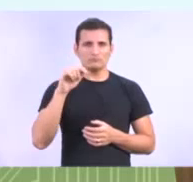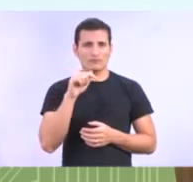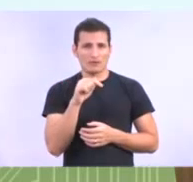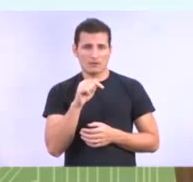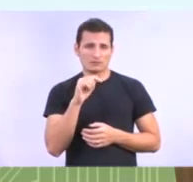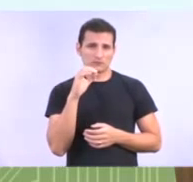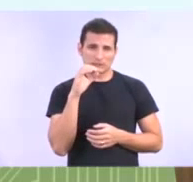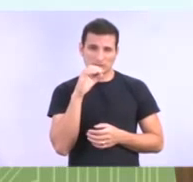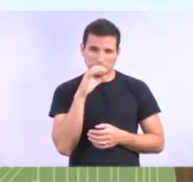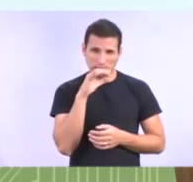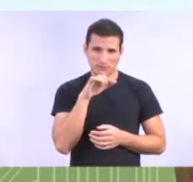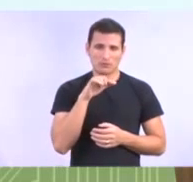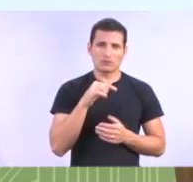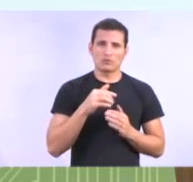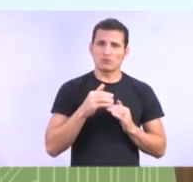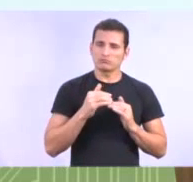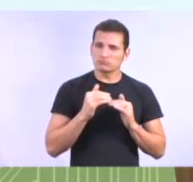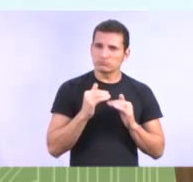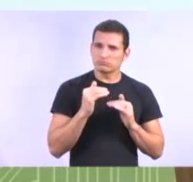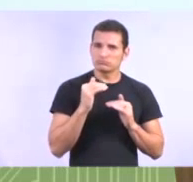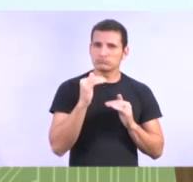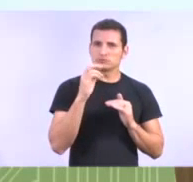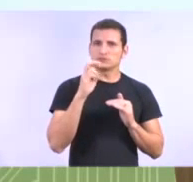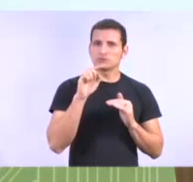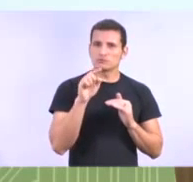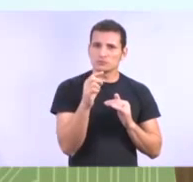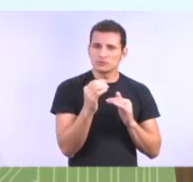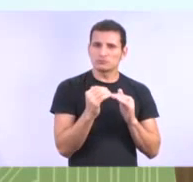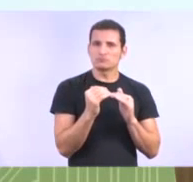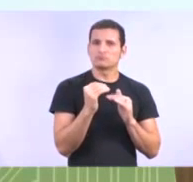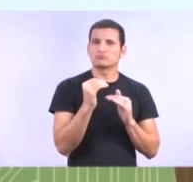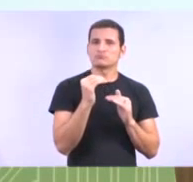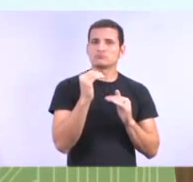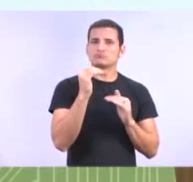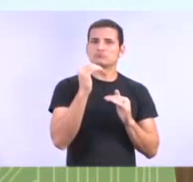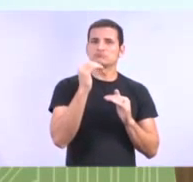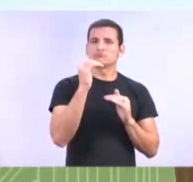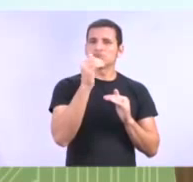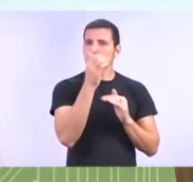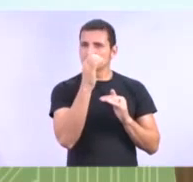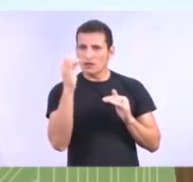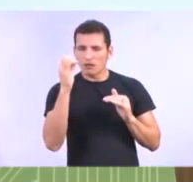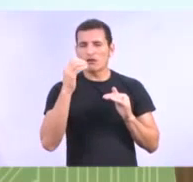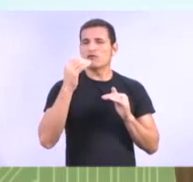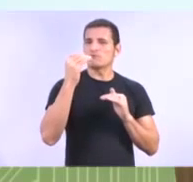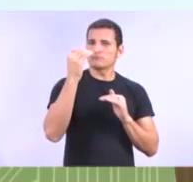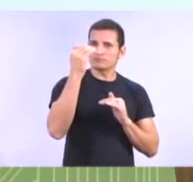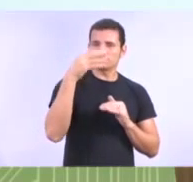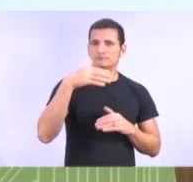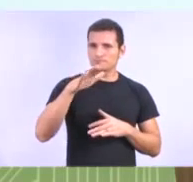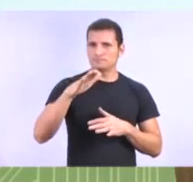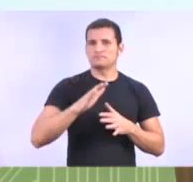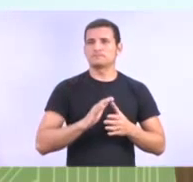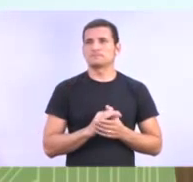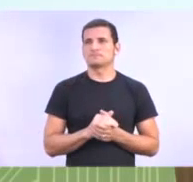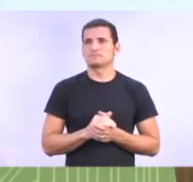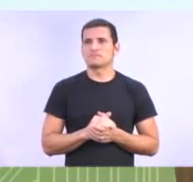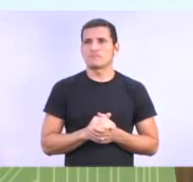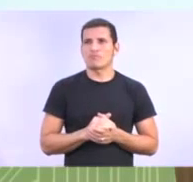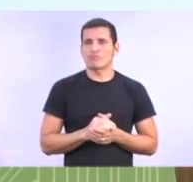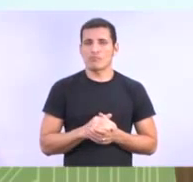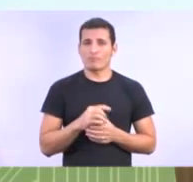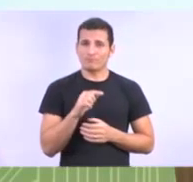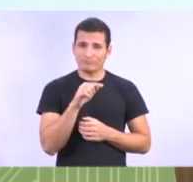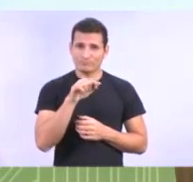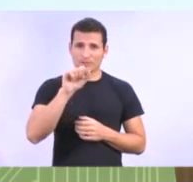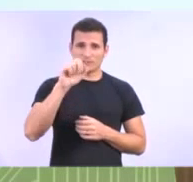temperatura começou a elevar, foi para 5.050 e 100 e por aí vai. Aí o sensor